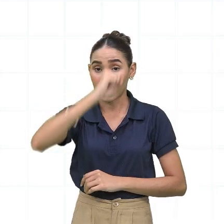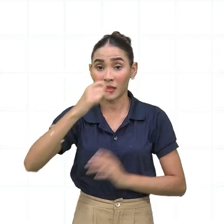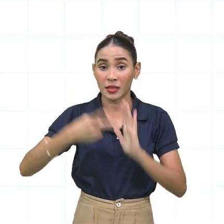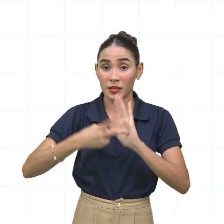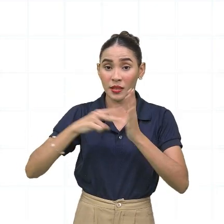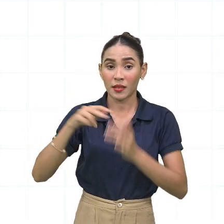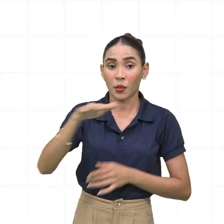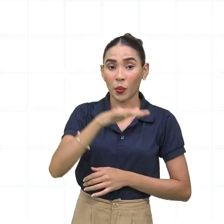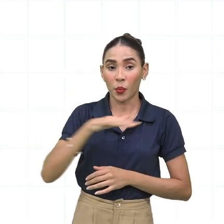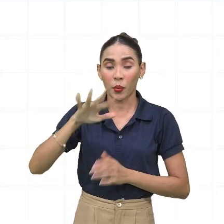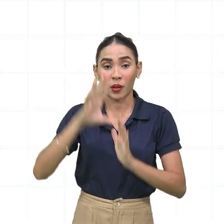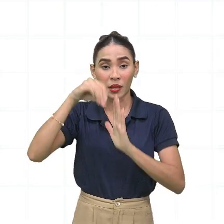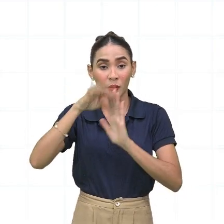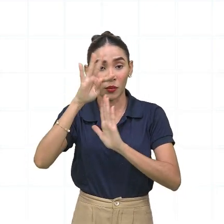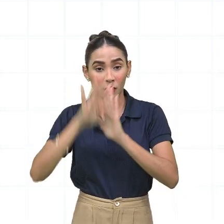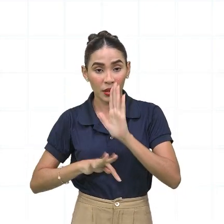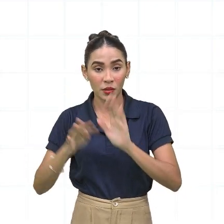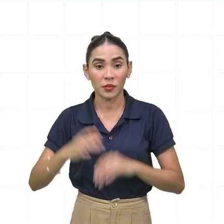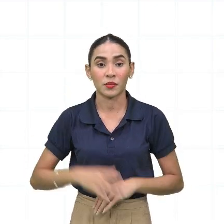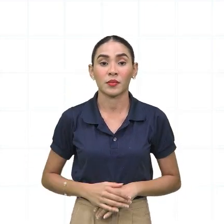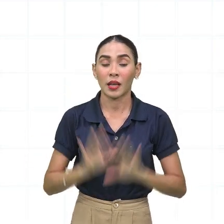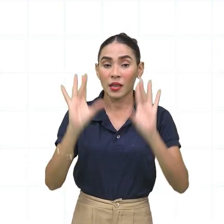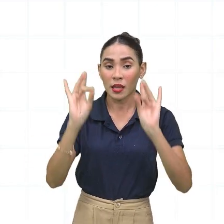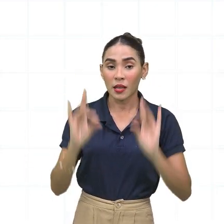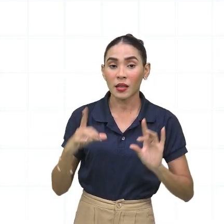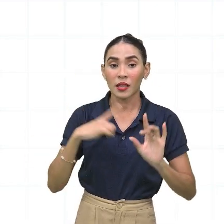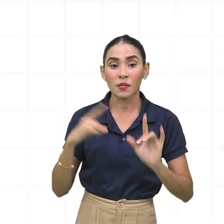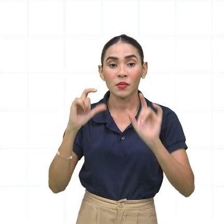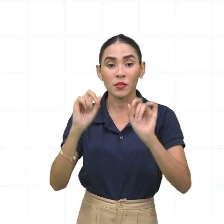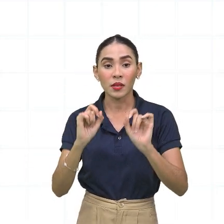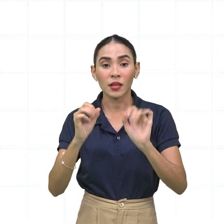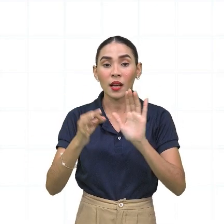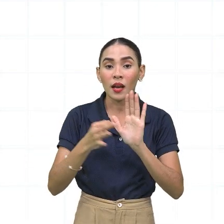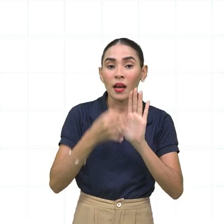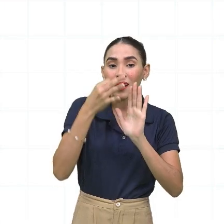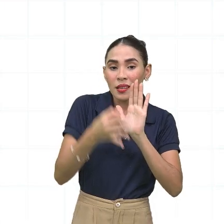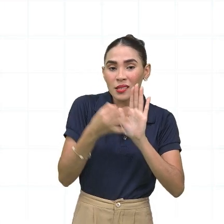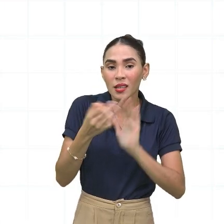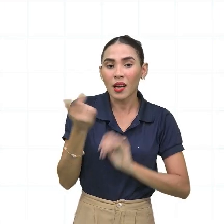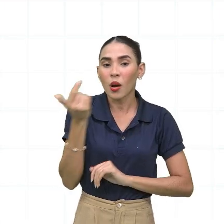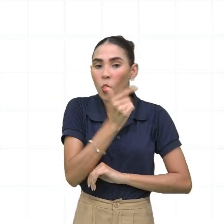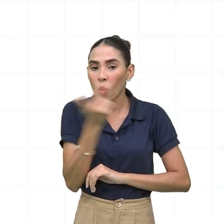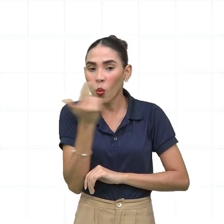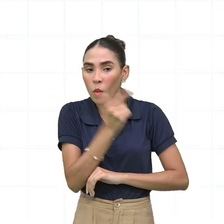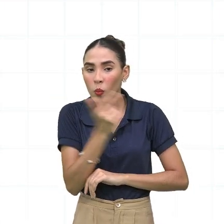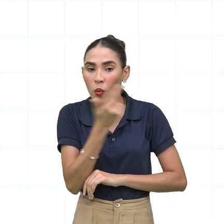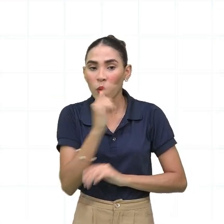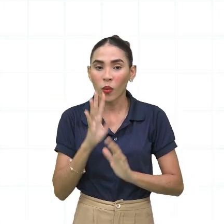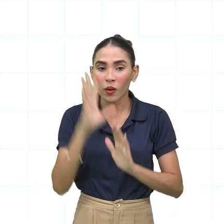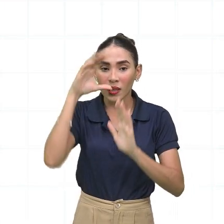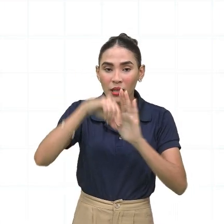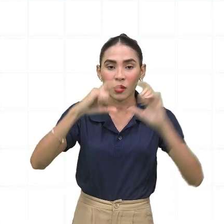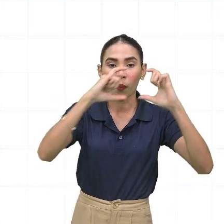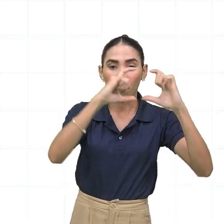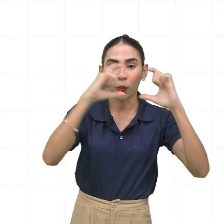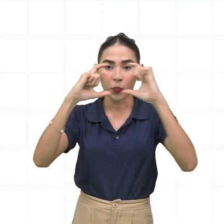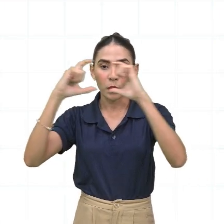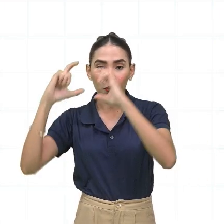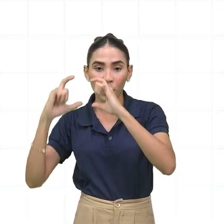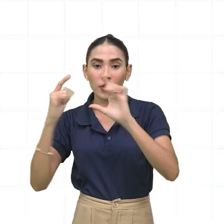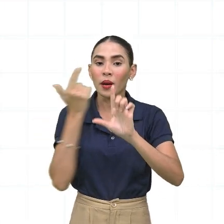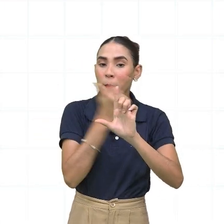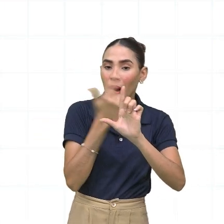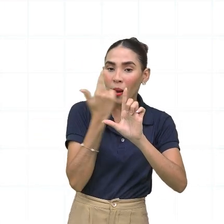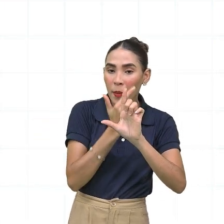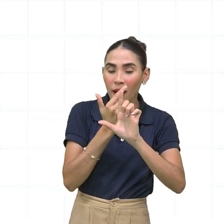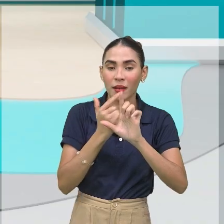apreender os sentidos globais do texto. Detalhamento, crítica, humor e ironia presentes em tirinhas,